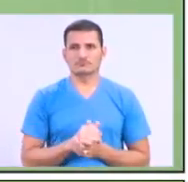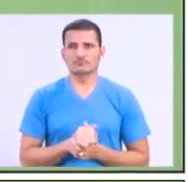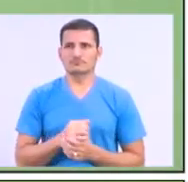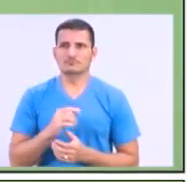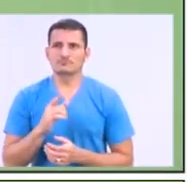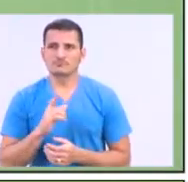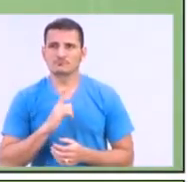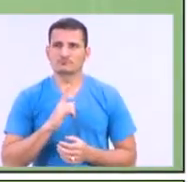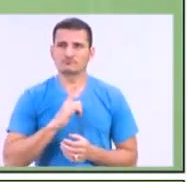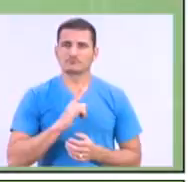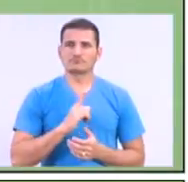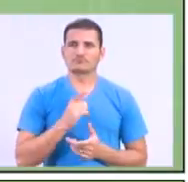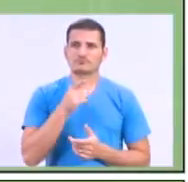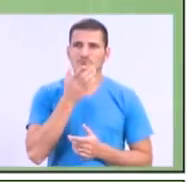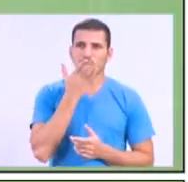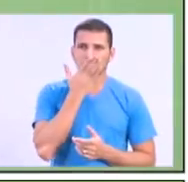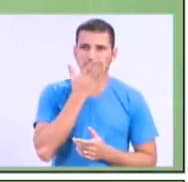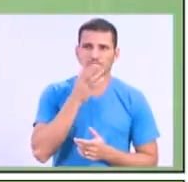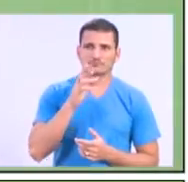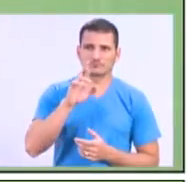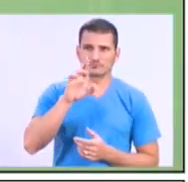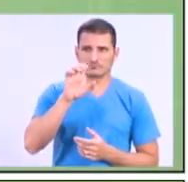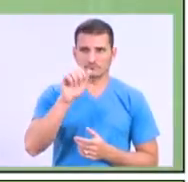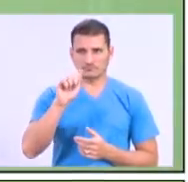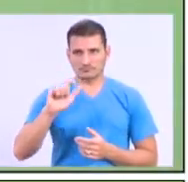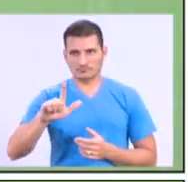variável que é do tipo real,